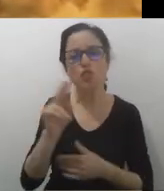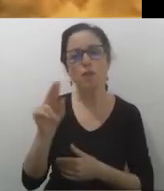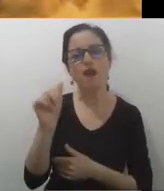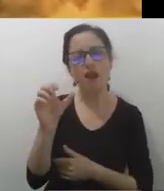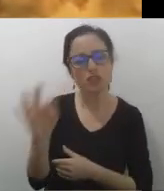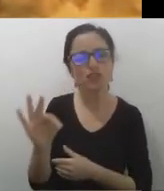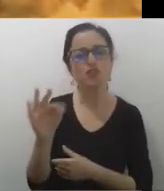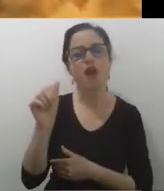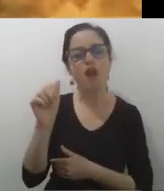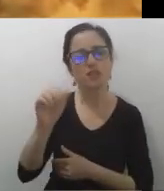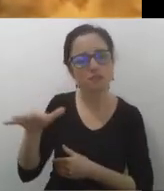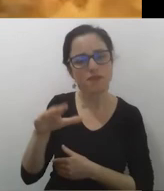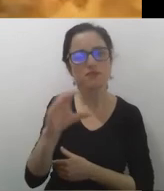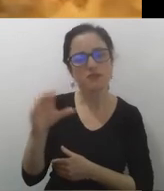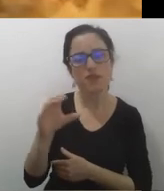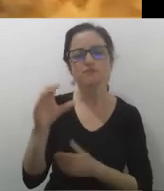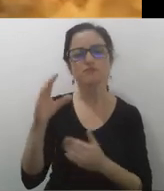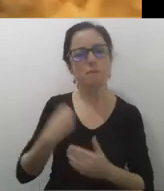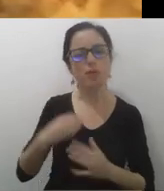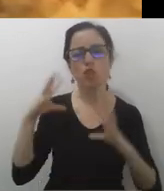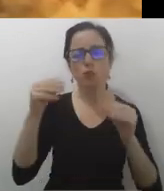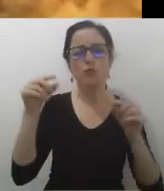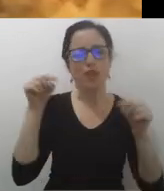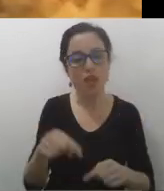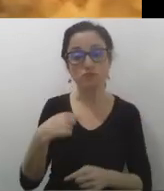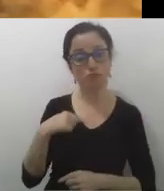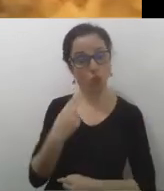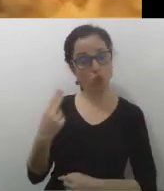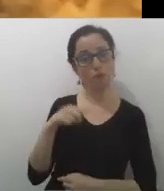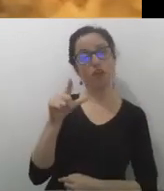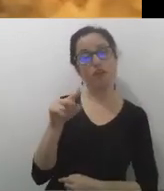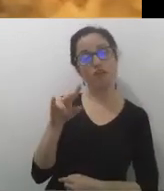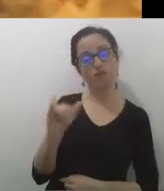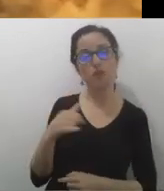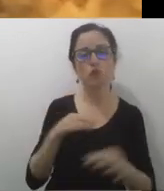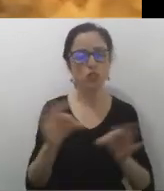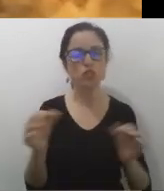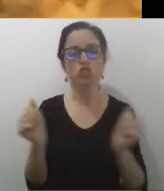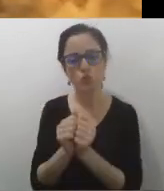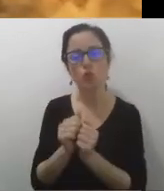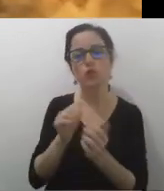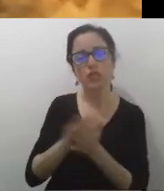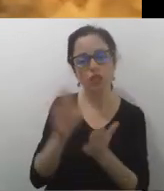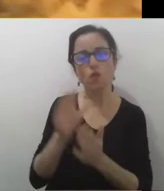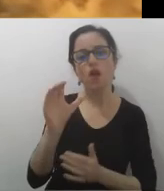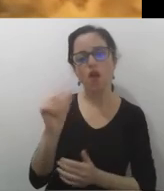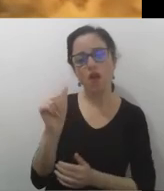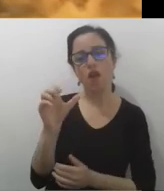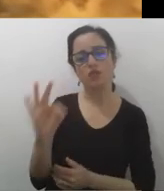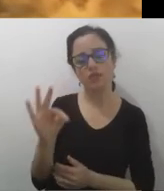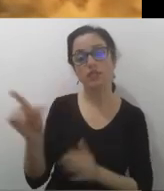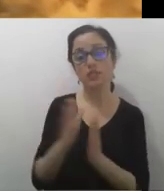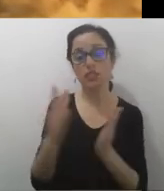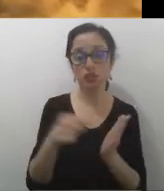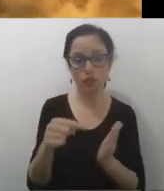agradeço em nome da ECT, do Espaço CC, a presença de todos aqui. Eu sou a Lívia Debanê, eu organizei junto com a editora